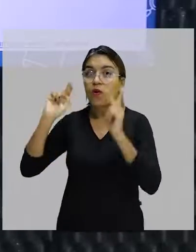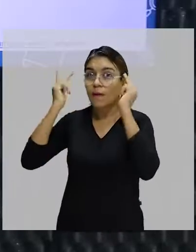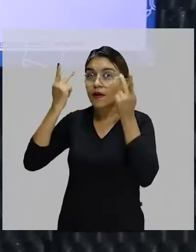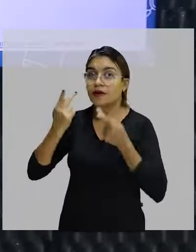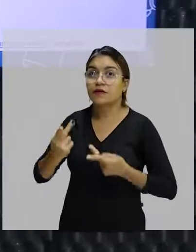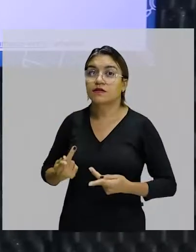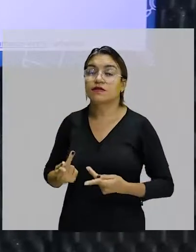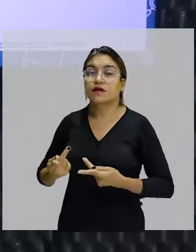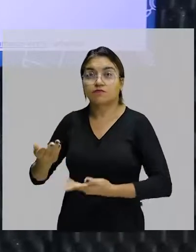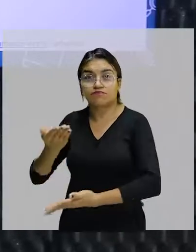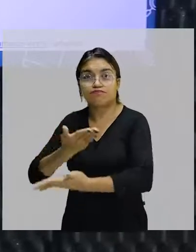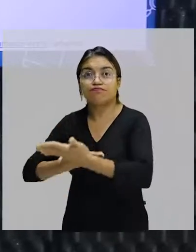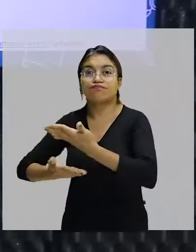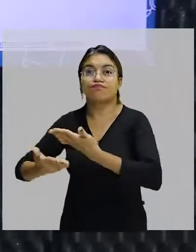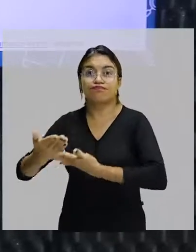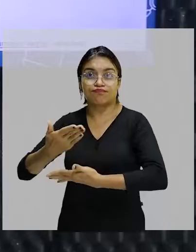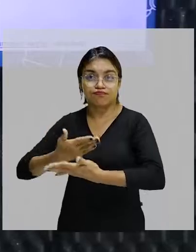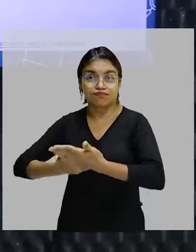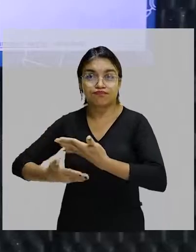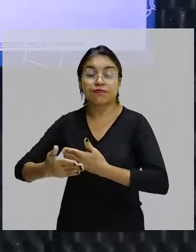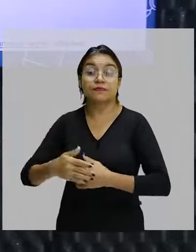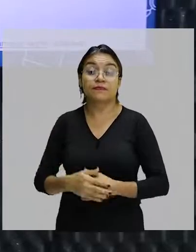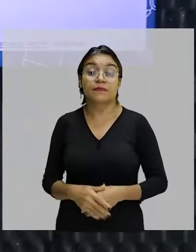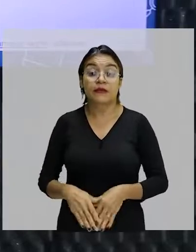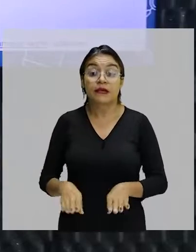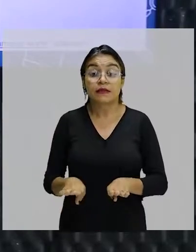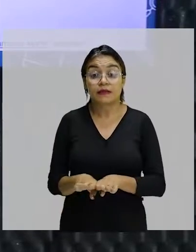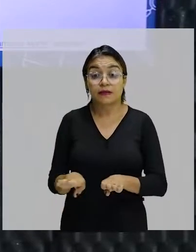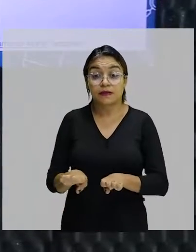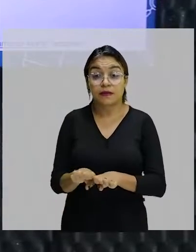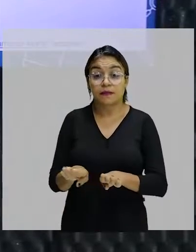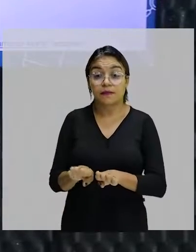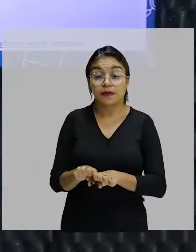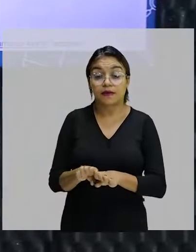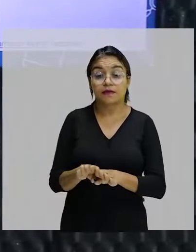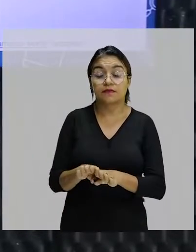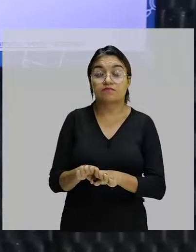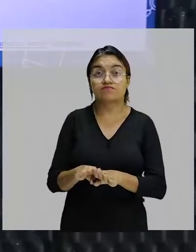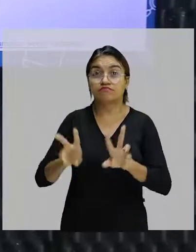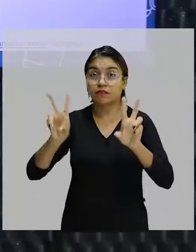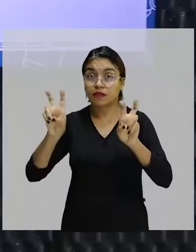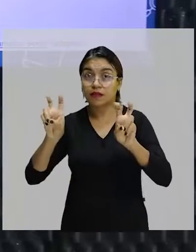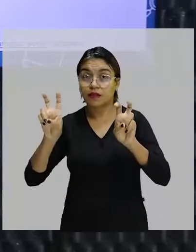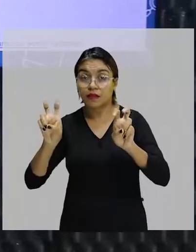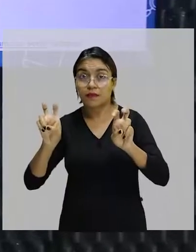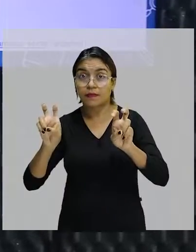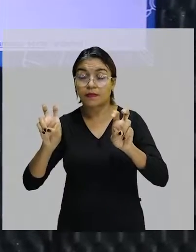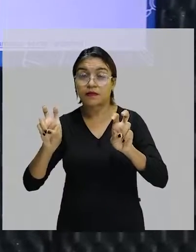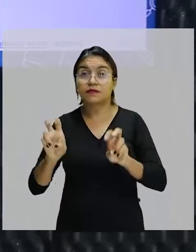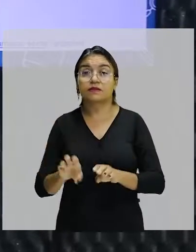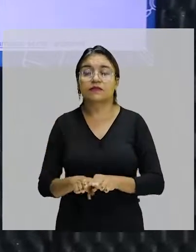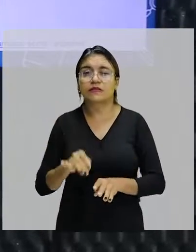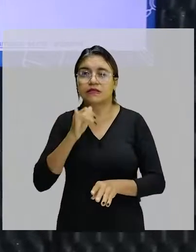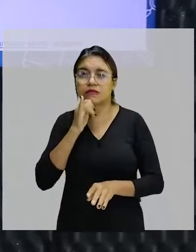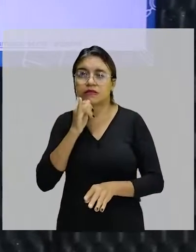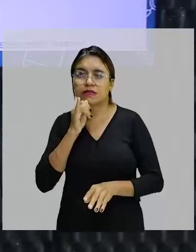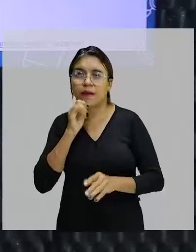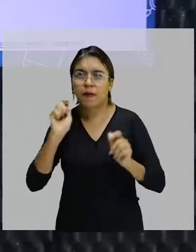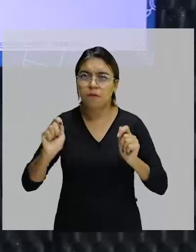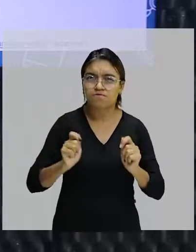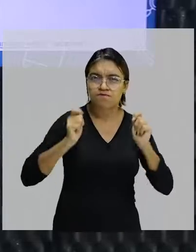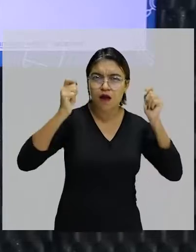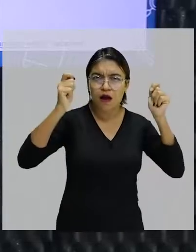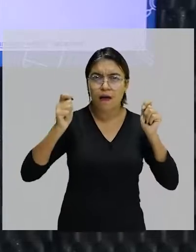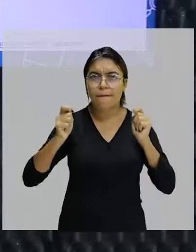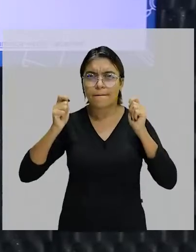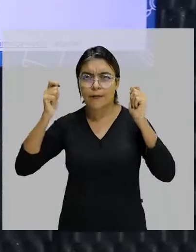transcende a realidade terrena. E nós começamos a ver também temáticas mais relacionadas a protesto, com um caráter